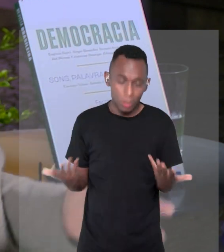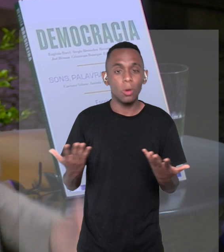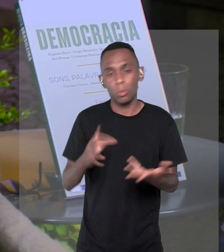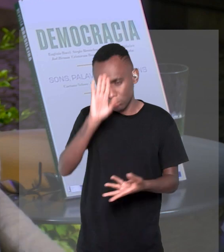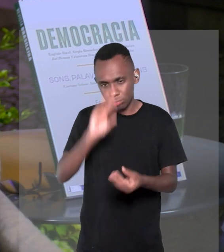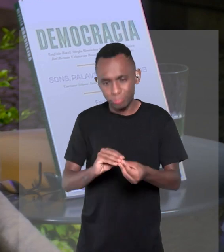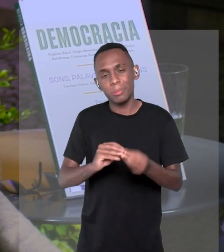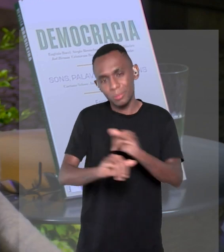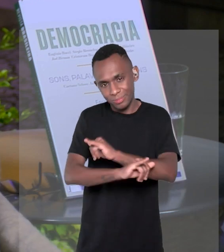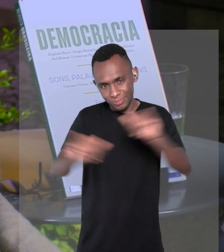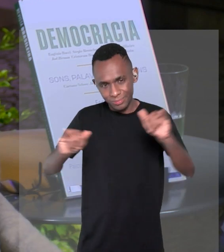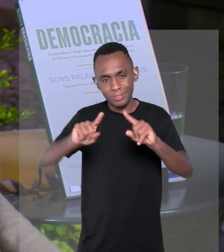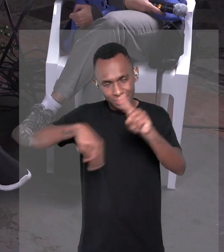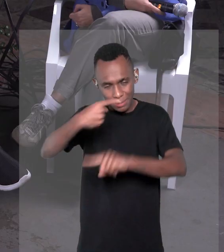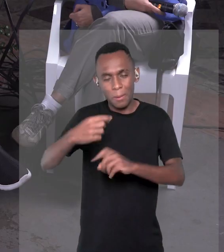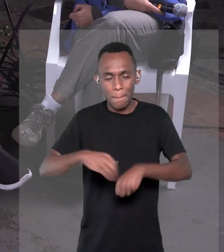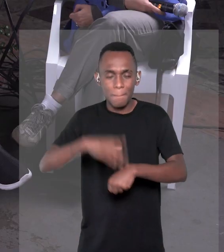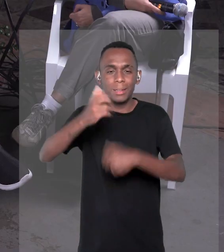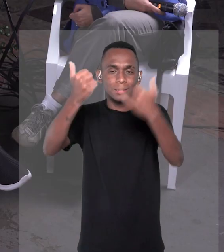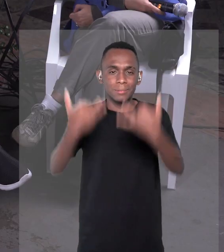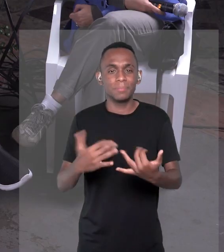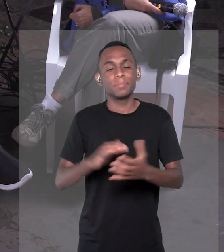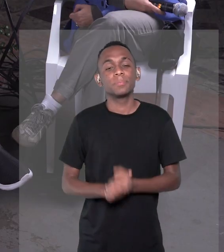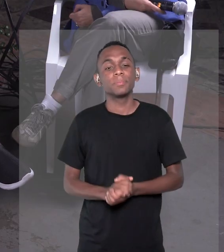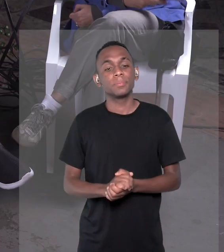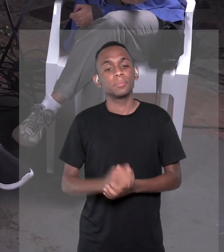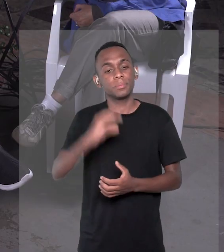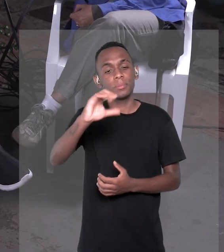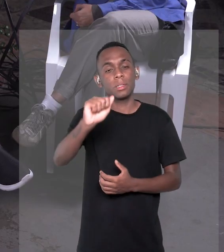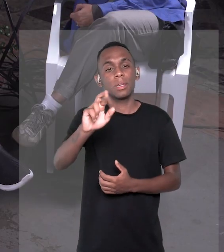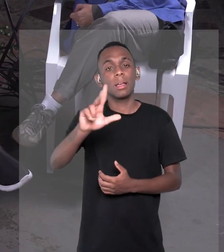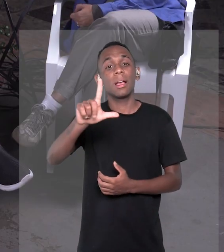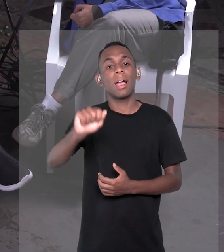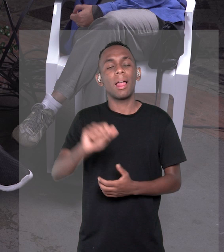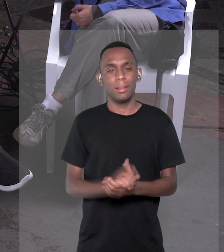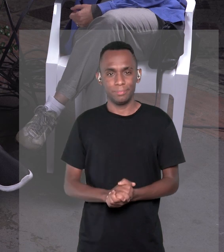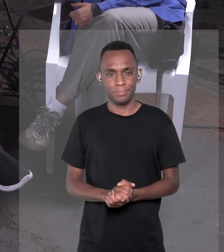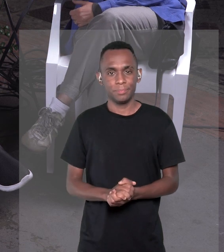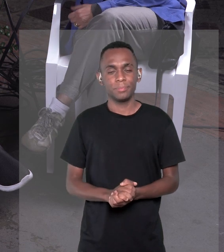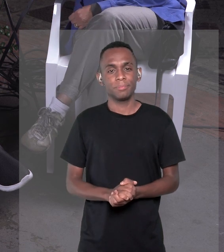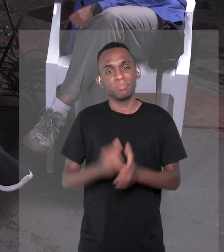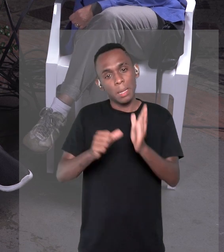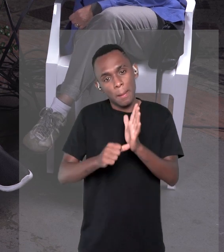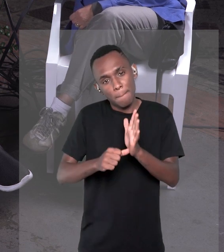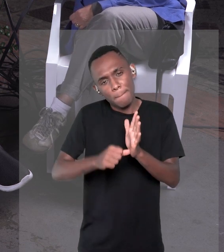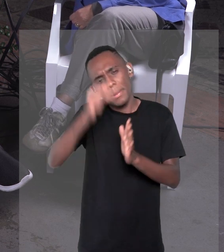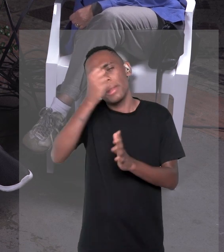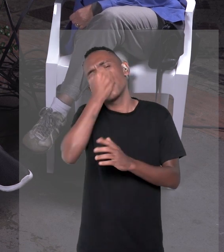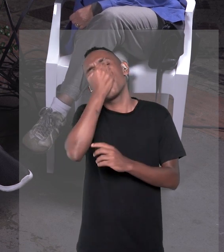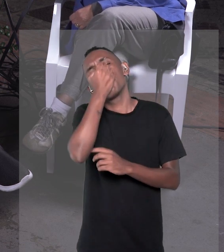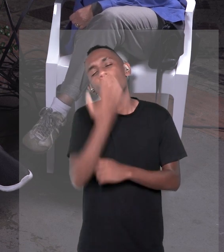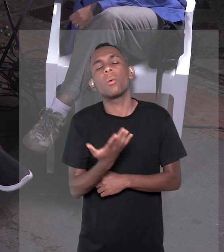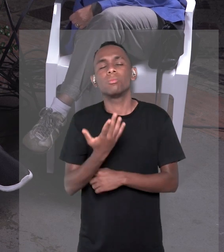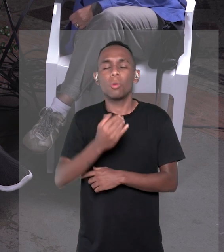eu tinha para te dizer, Afonso. Vai ter mais, vai ter mais. Carlinha, passar a palavra para você. Bom, primeiro, que bom